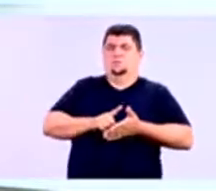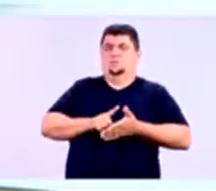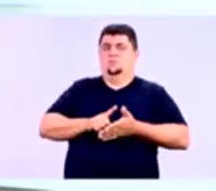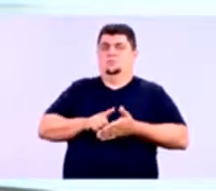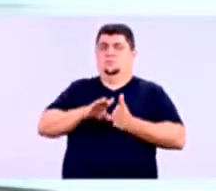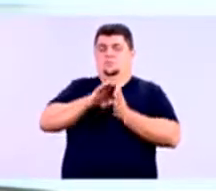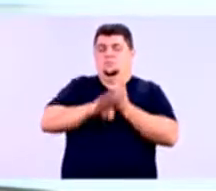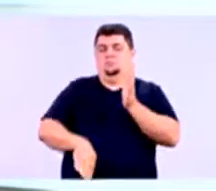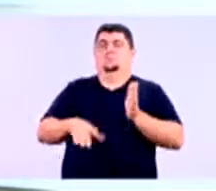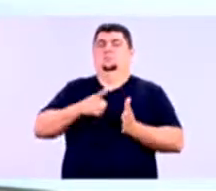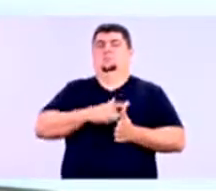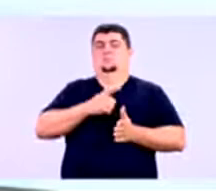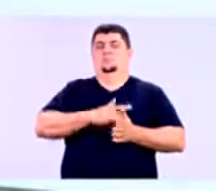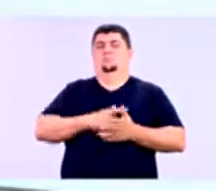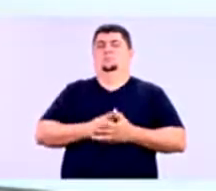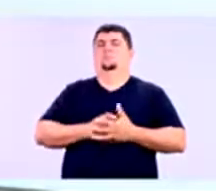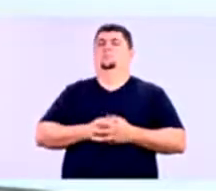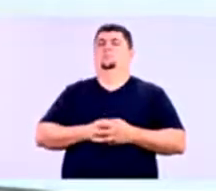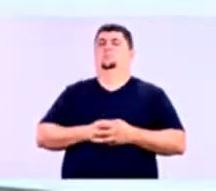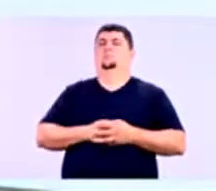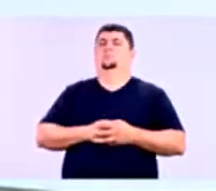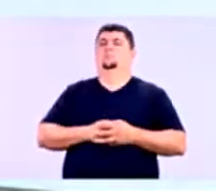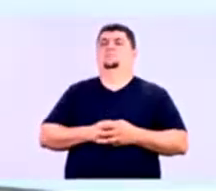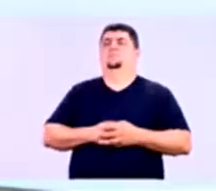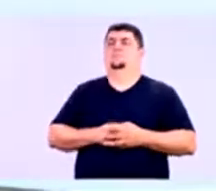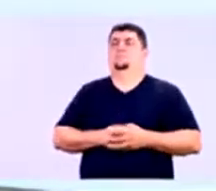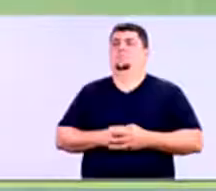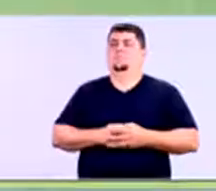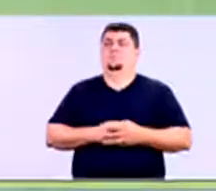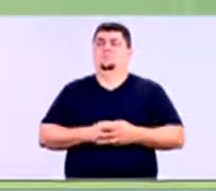um desconto.